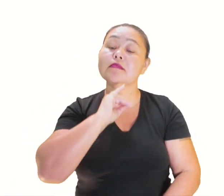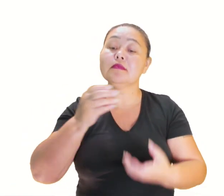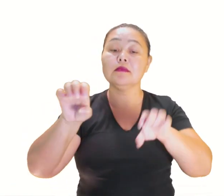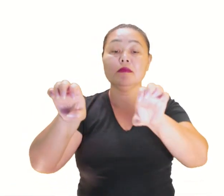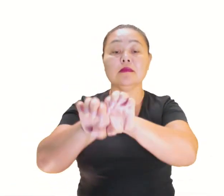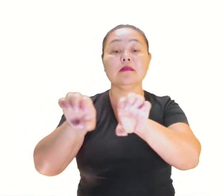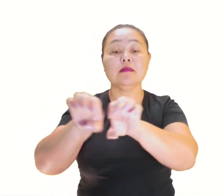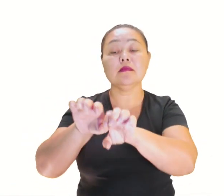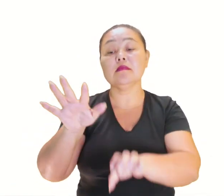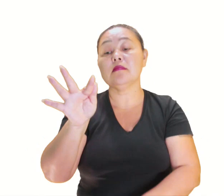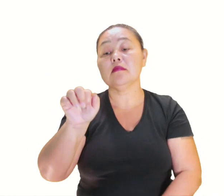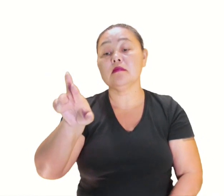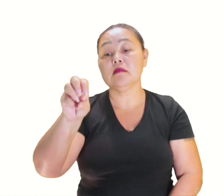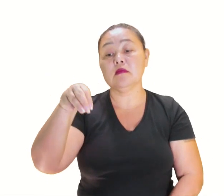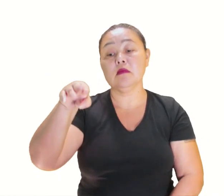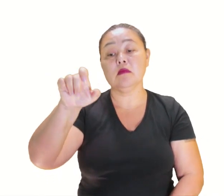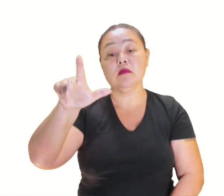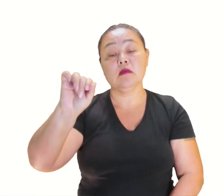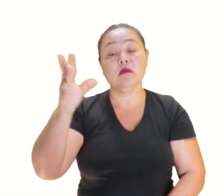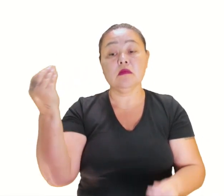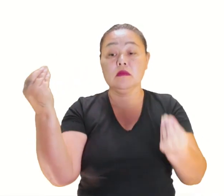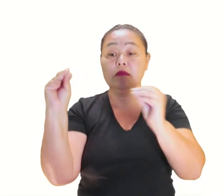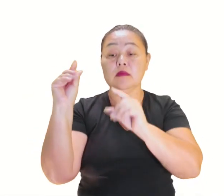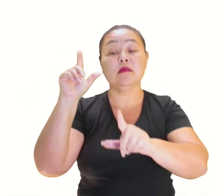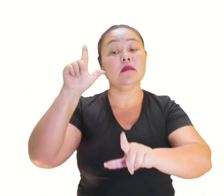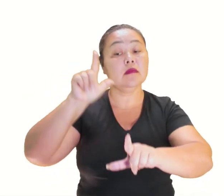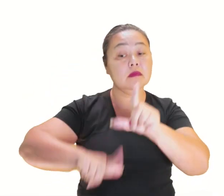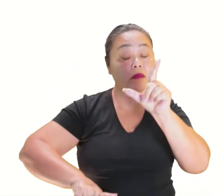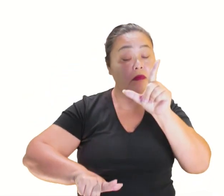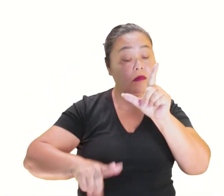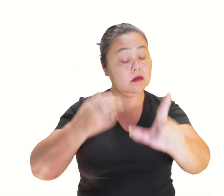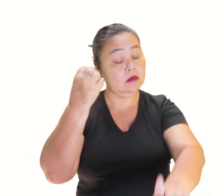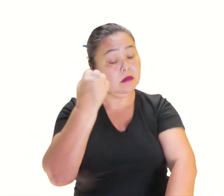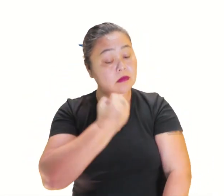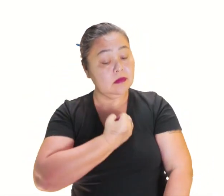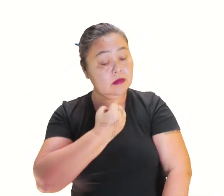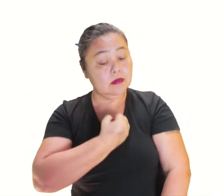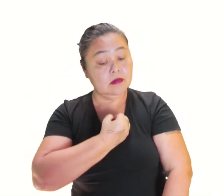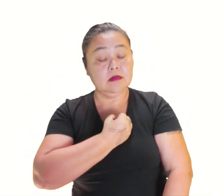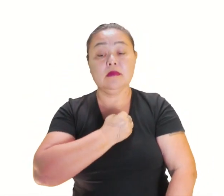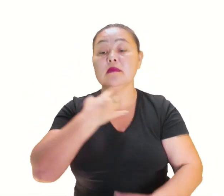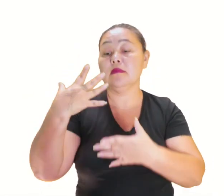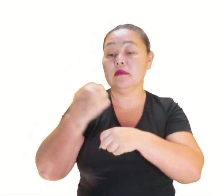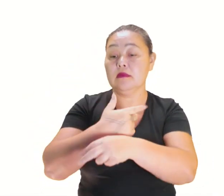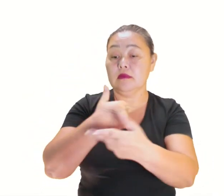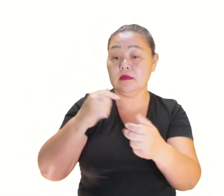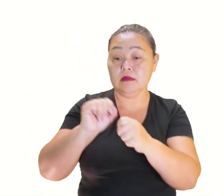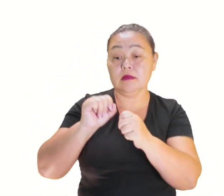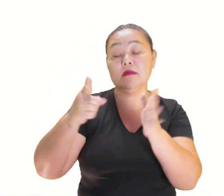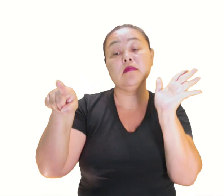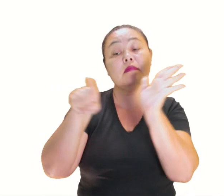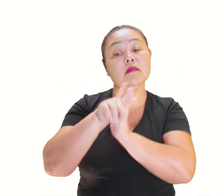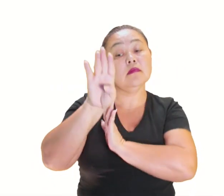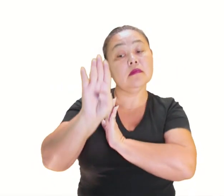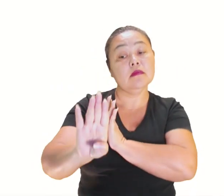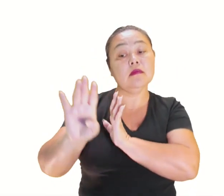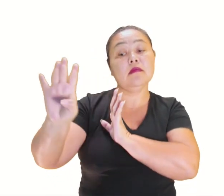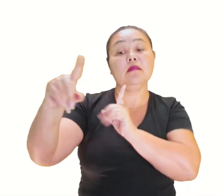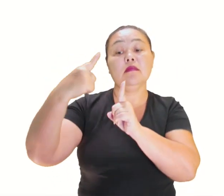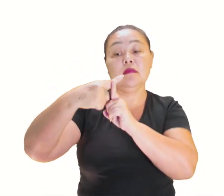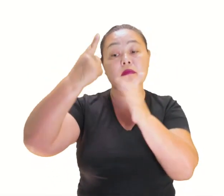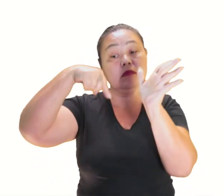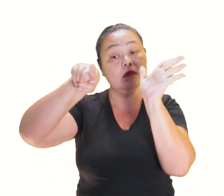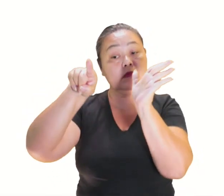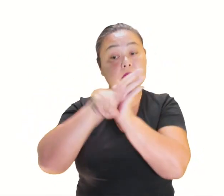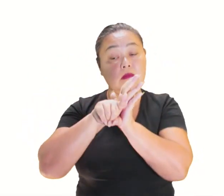equação, né, uma fórmula, e é formada por letras, números e operações. Temos aí menos b, mais